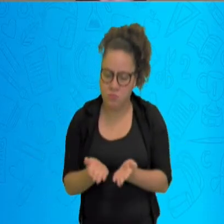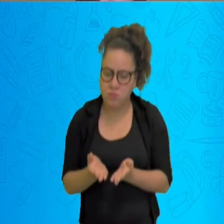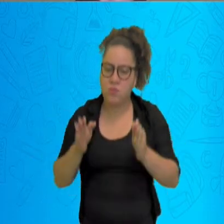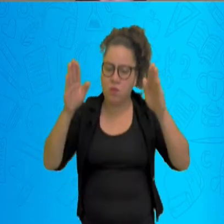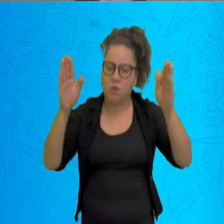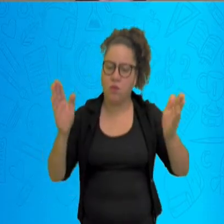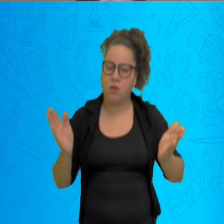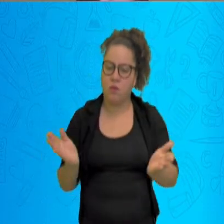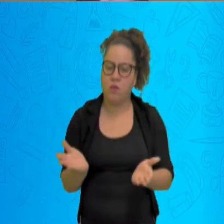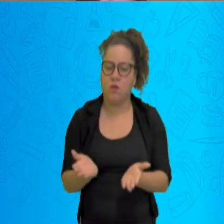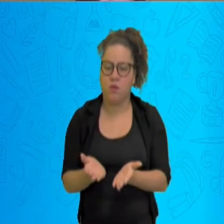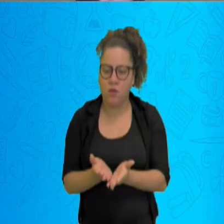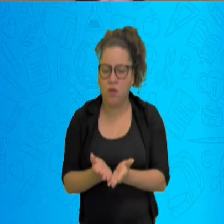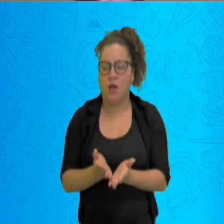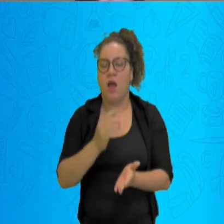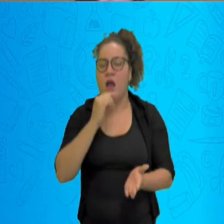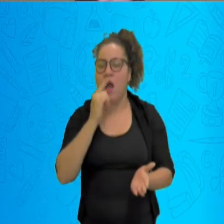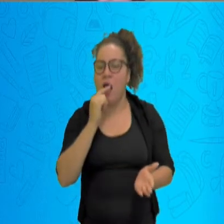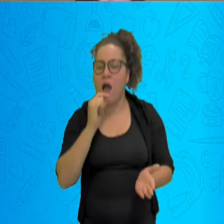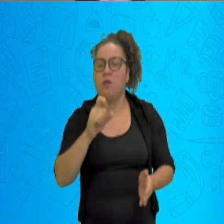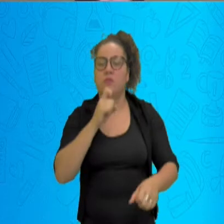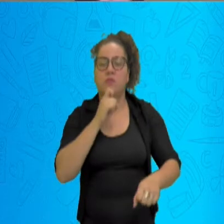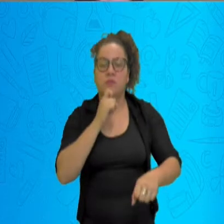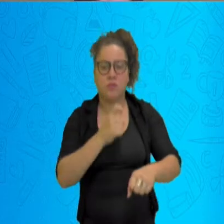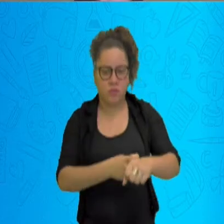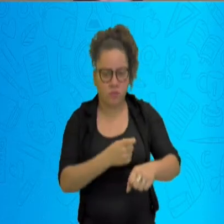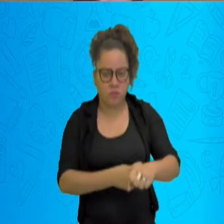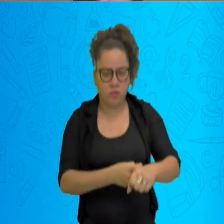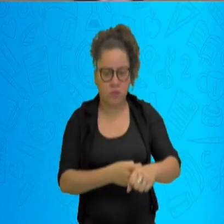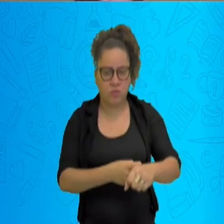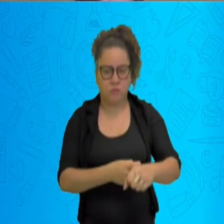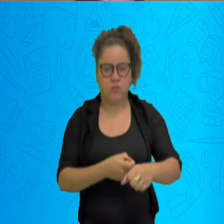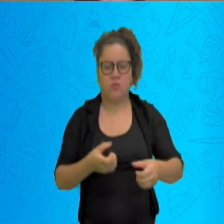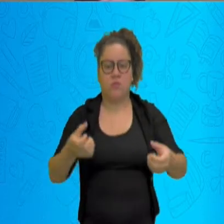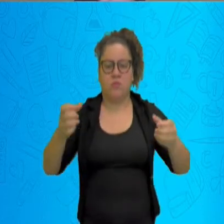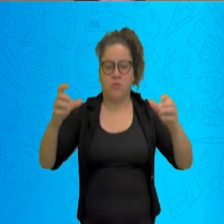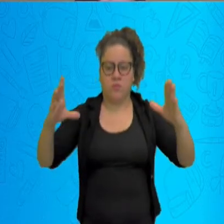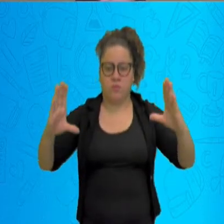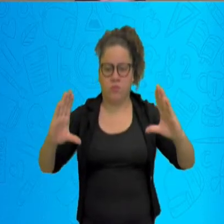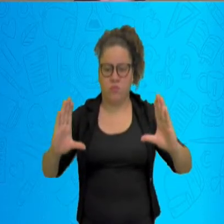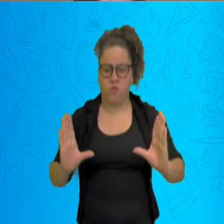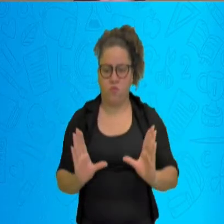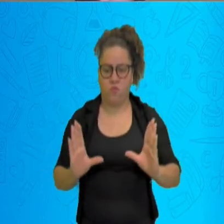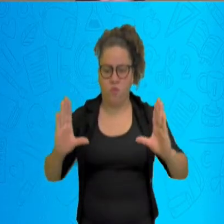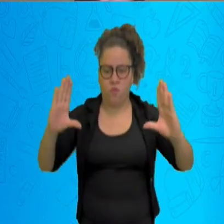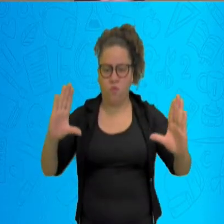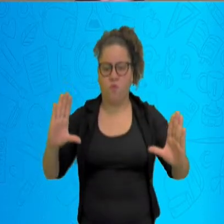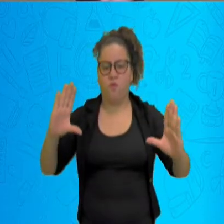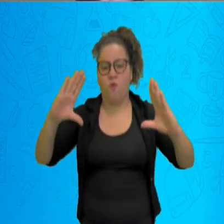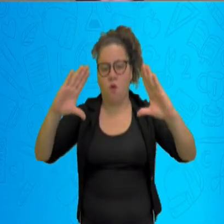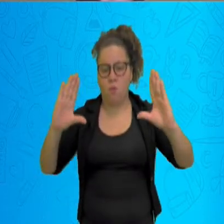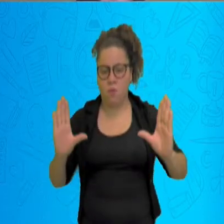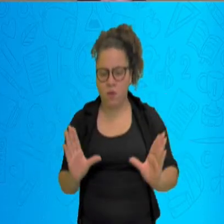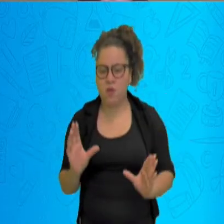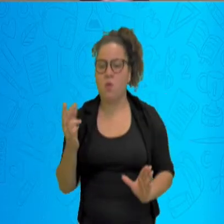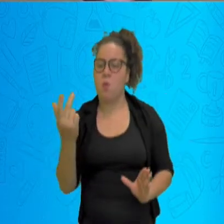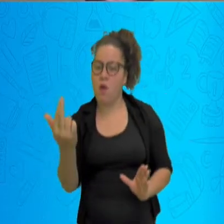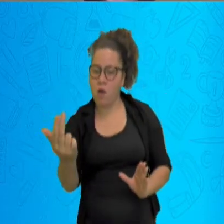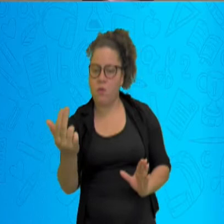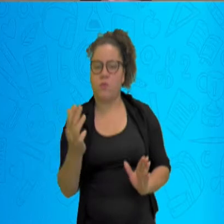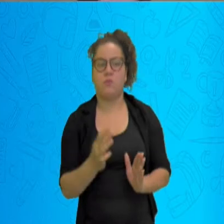congelar aquela água, quando você for desenformar, ela vai ter o formato daquela